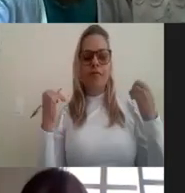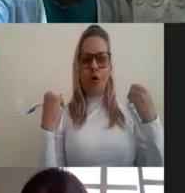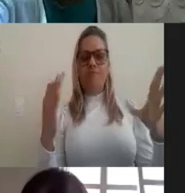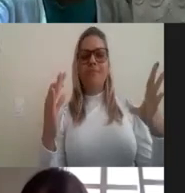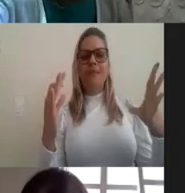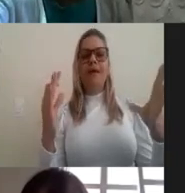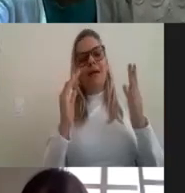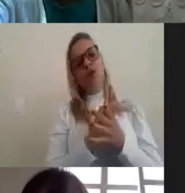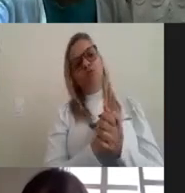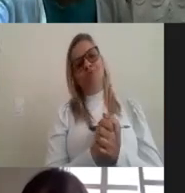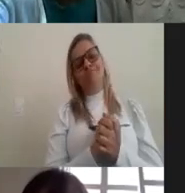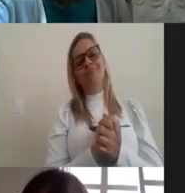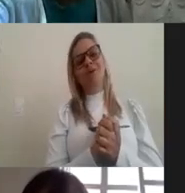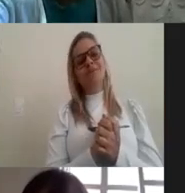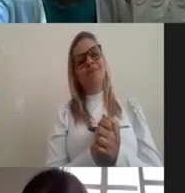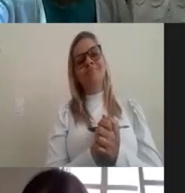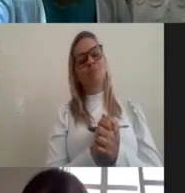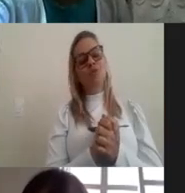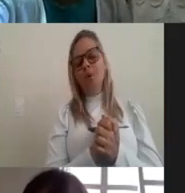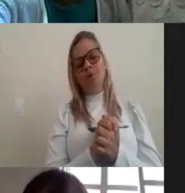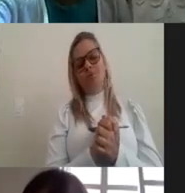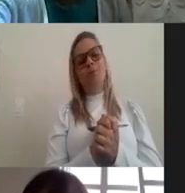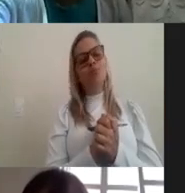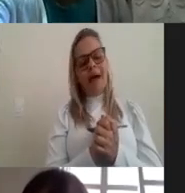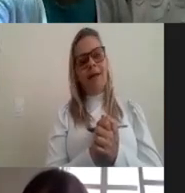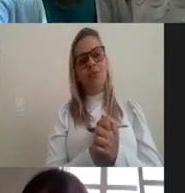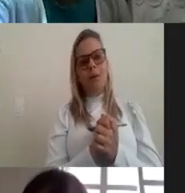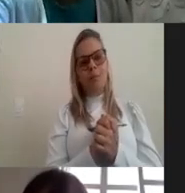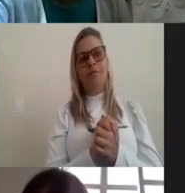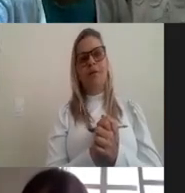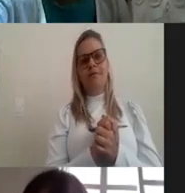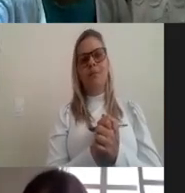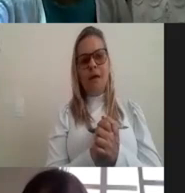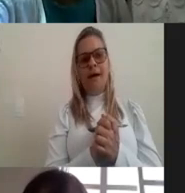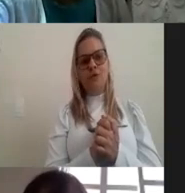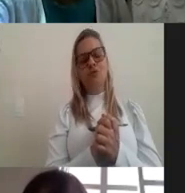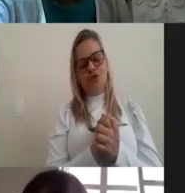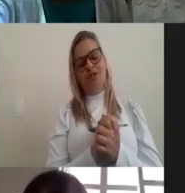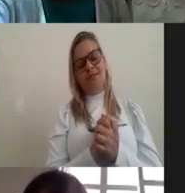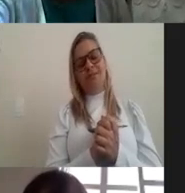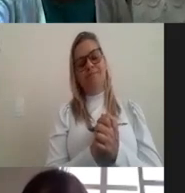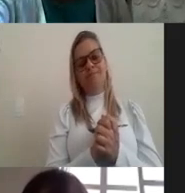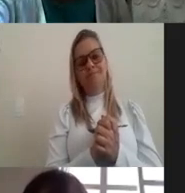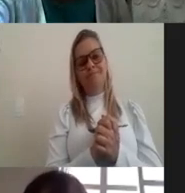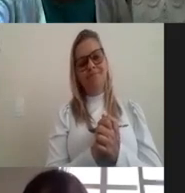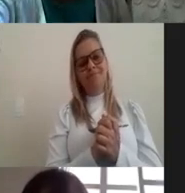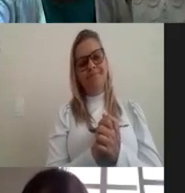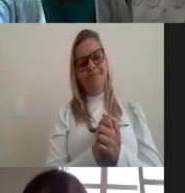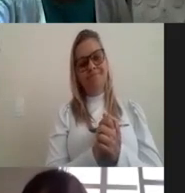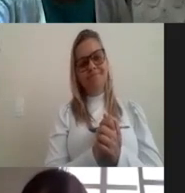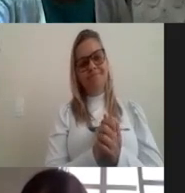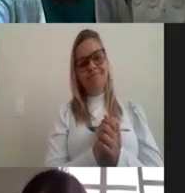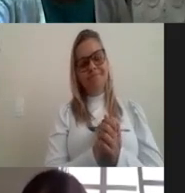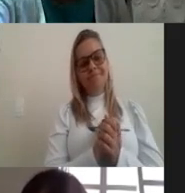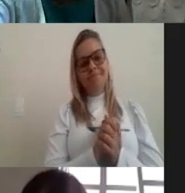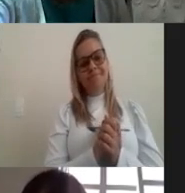vi, falei, vou. E aqui eu tô. Então, assim, tô amando. Tem mudado a minha vida, tem mudado os meus dias. Eu estou até tentando